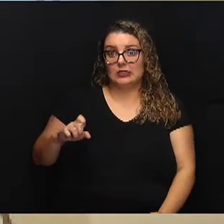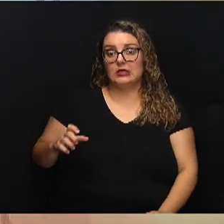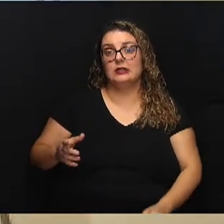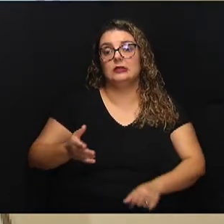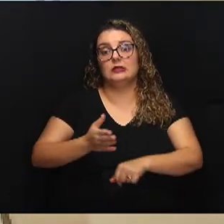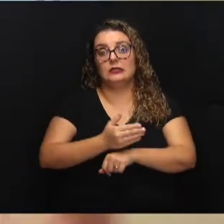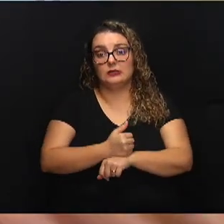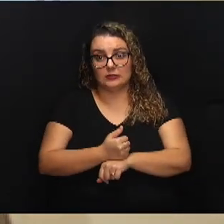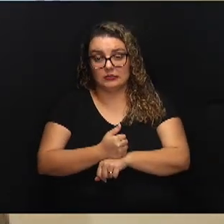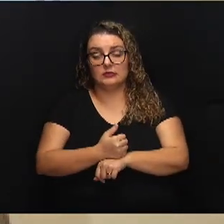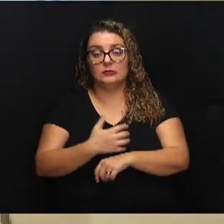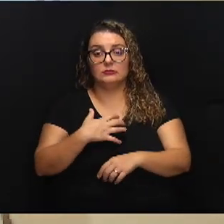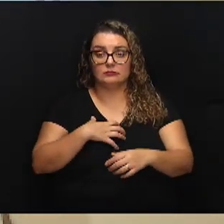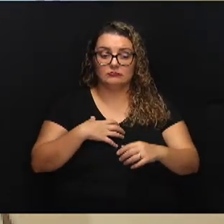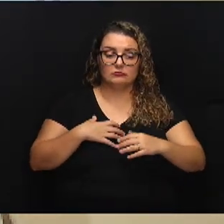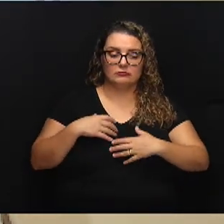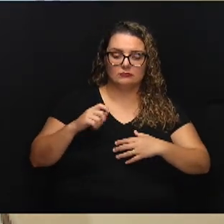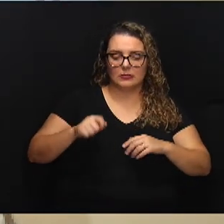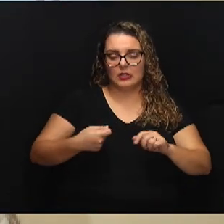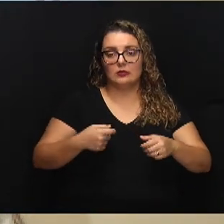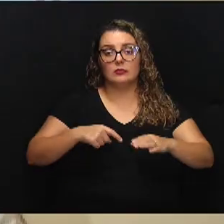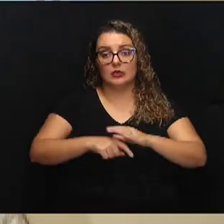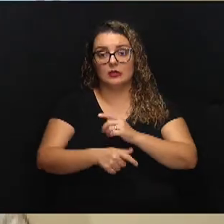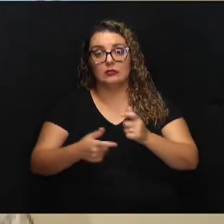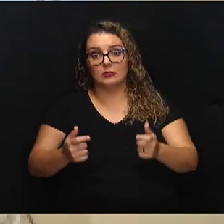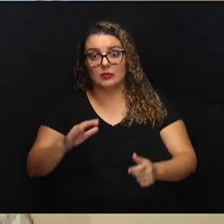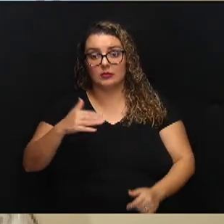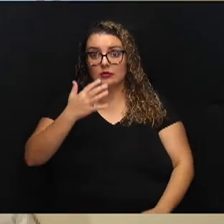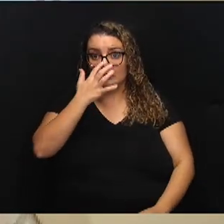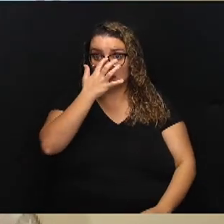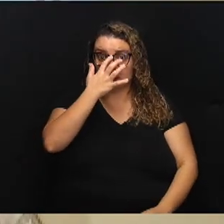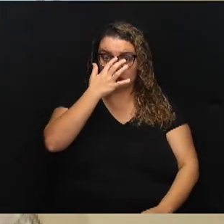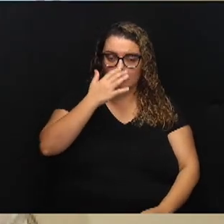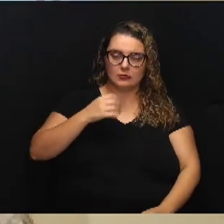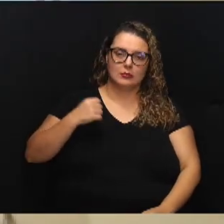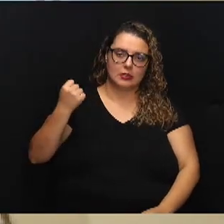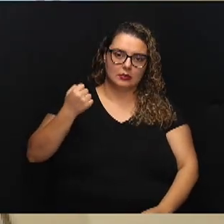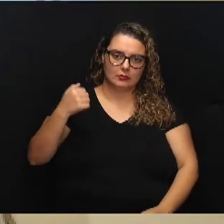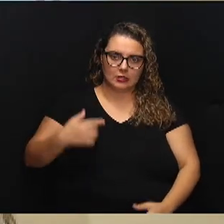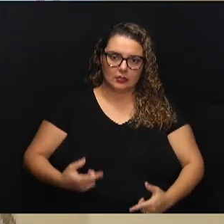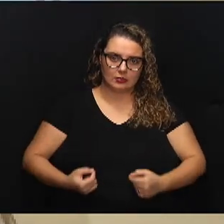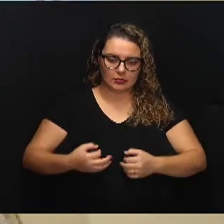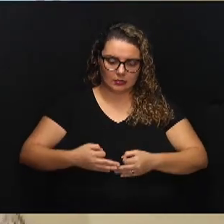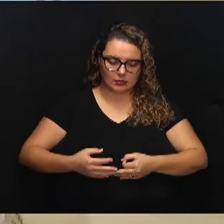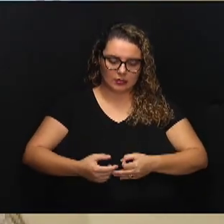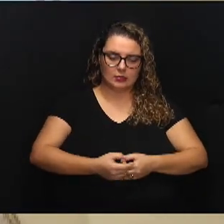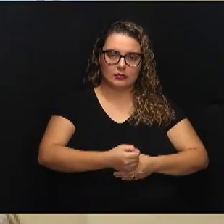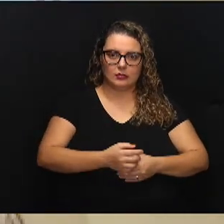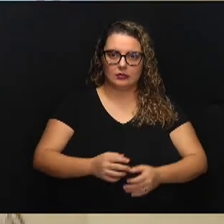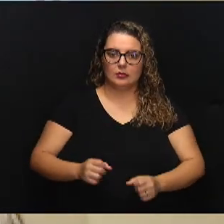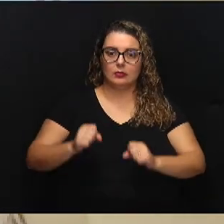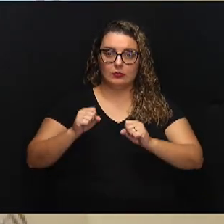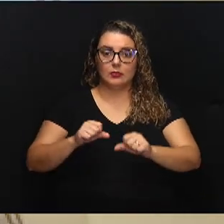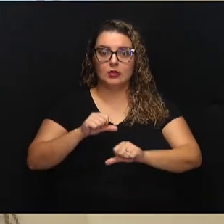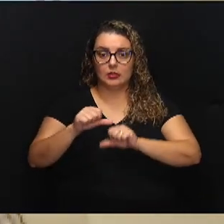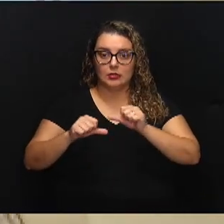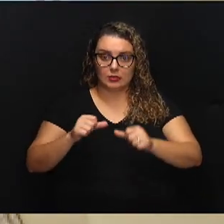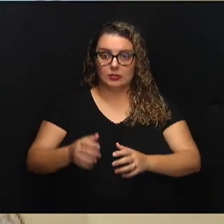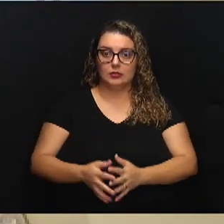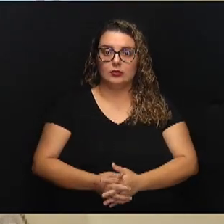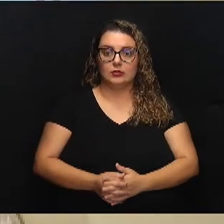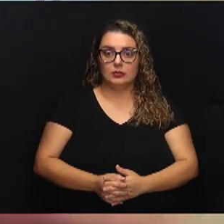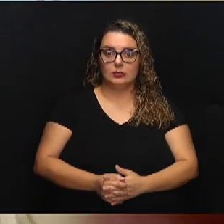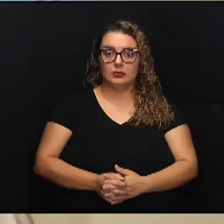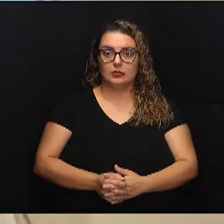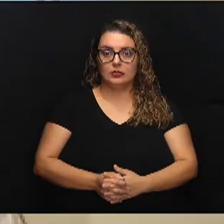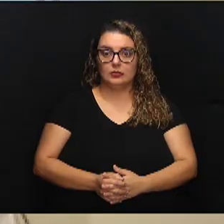Nos sintomas assim mais avançados, ou quando a gente já está num estágio mais avançado do câncer de ovário, pode haver alteração